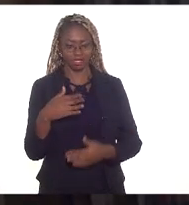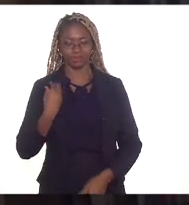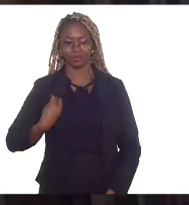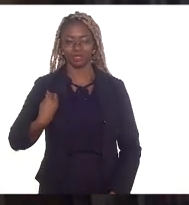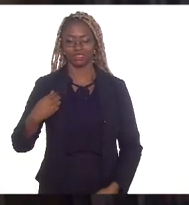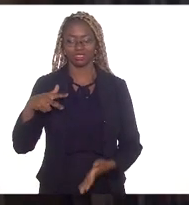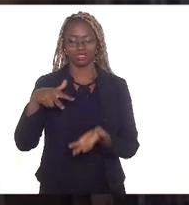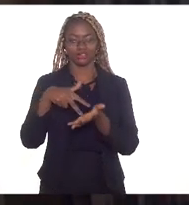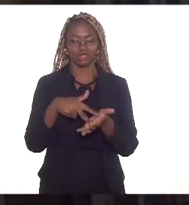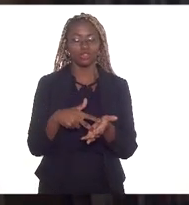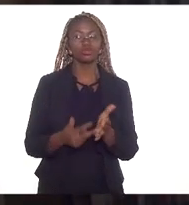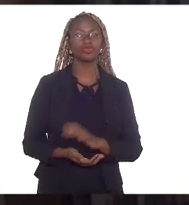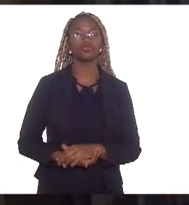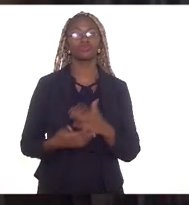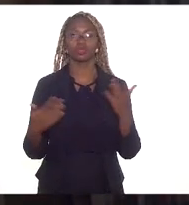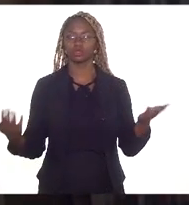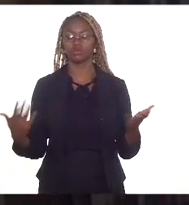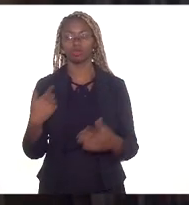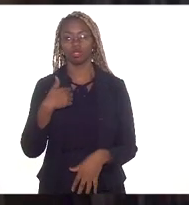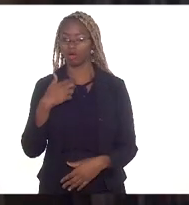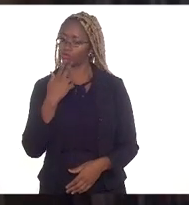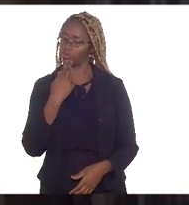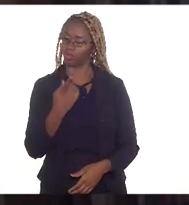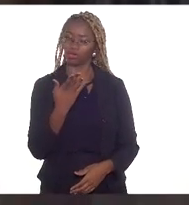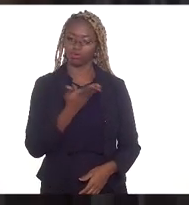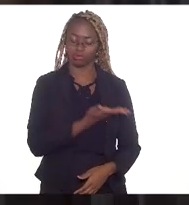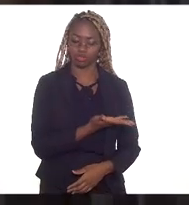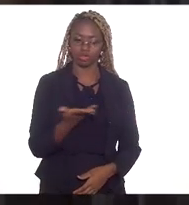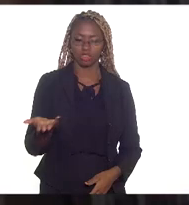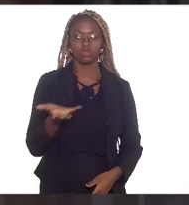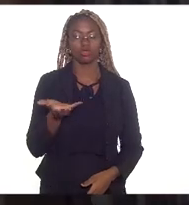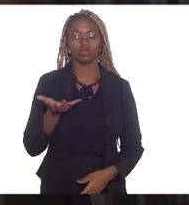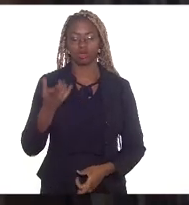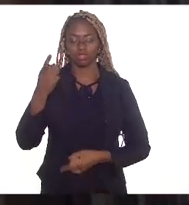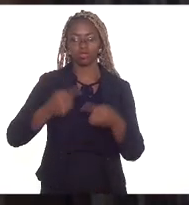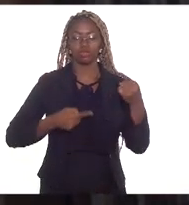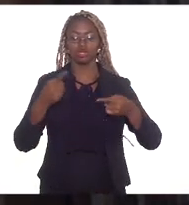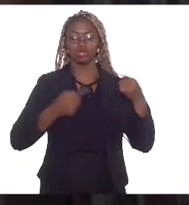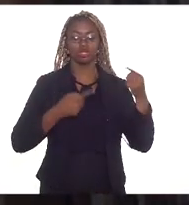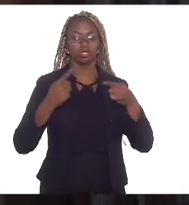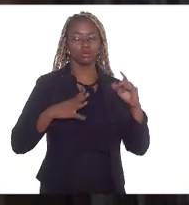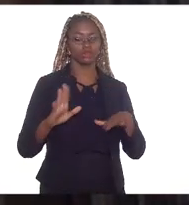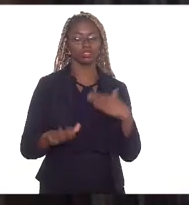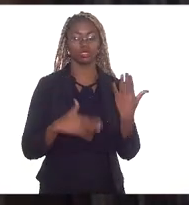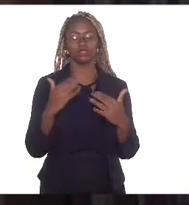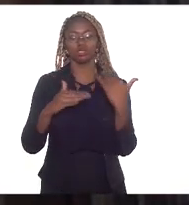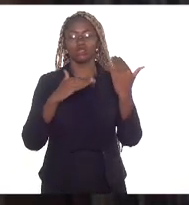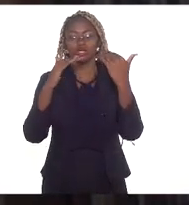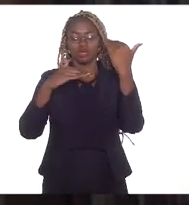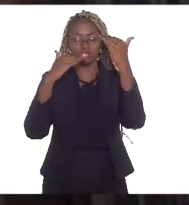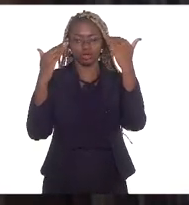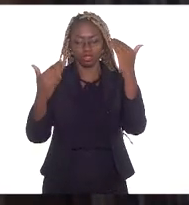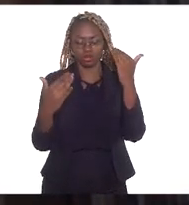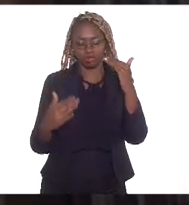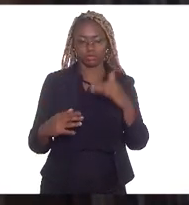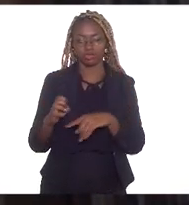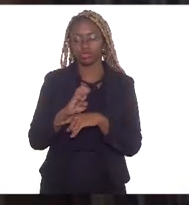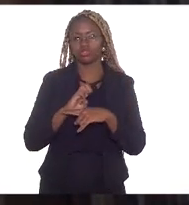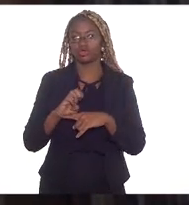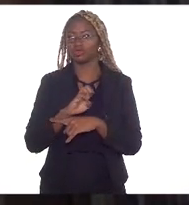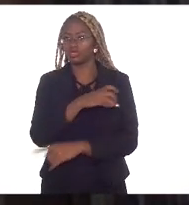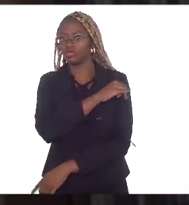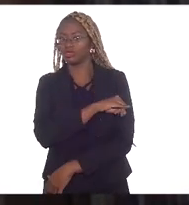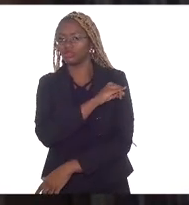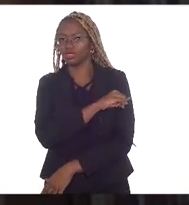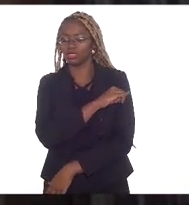eu confesso para vocês que eu estava esperando mais um debate sobre o desenvolvimento do Estado do Rio de Janeiro.